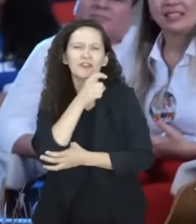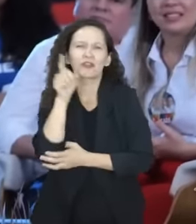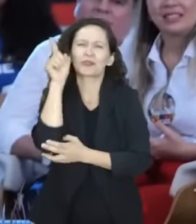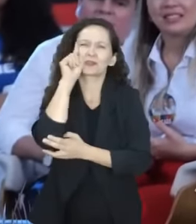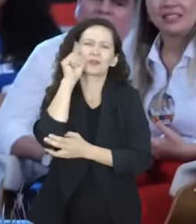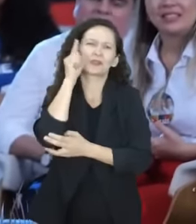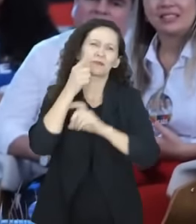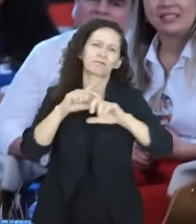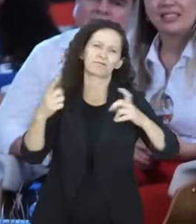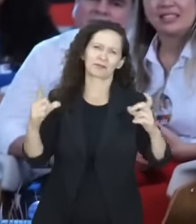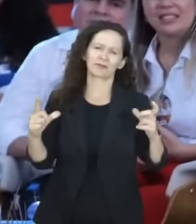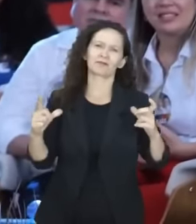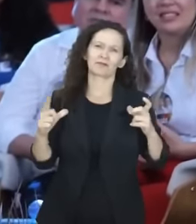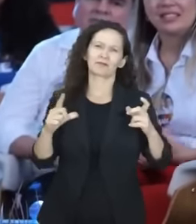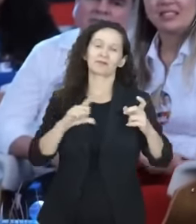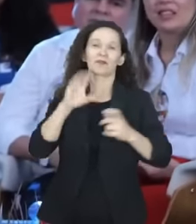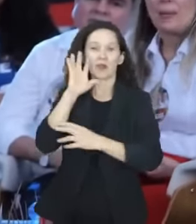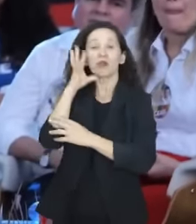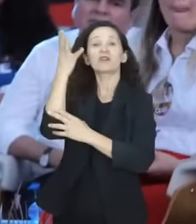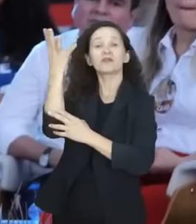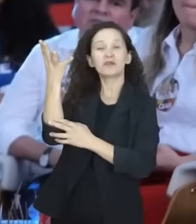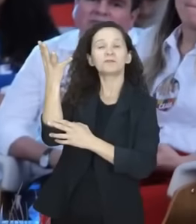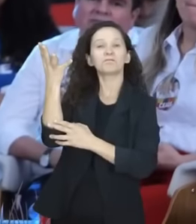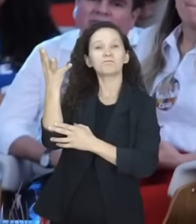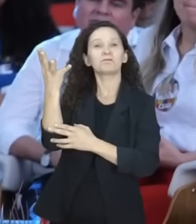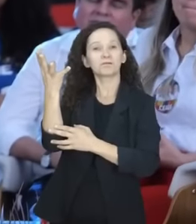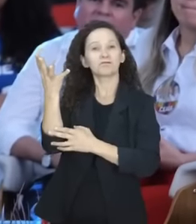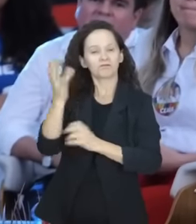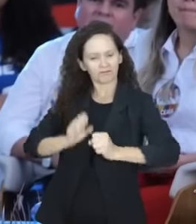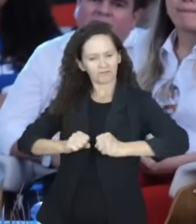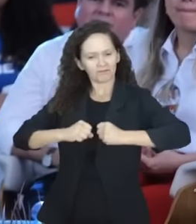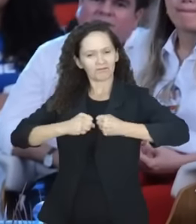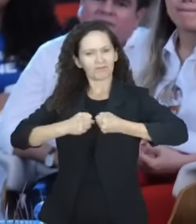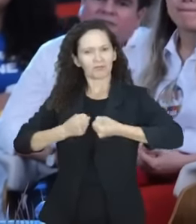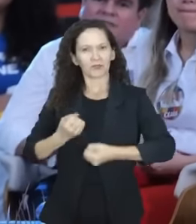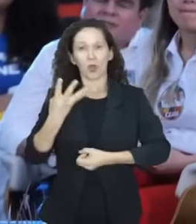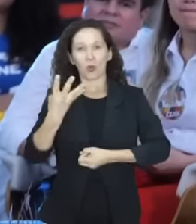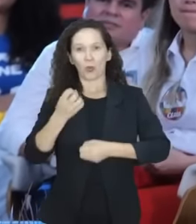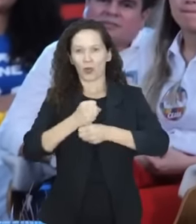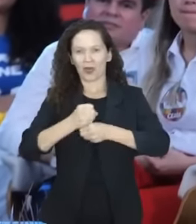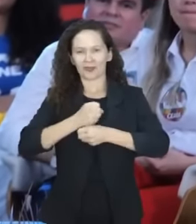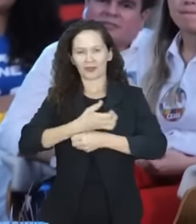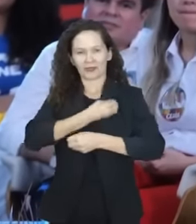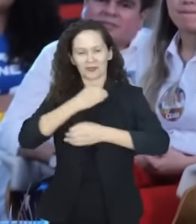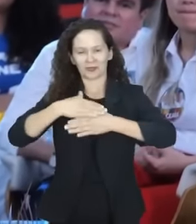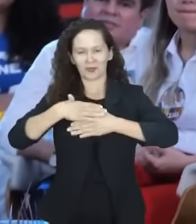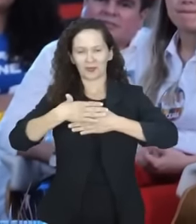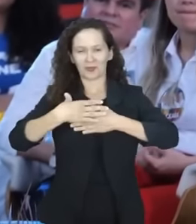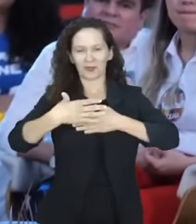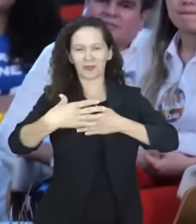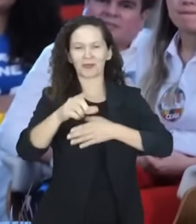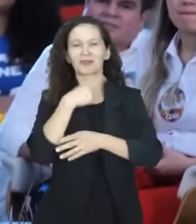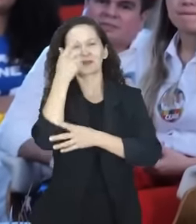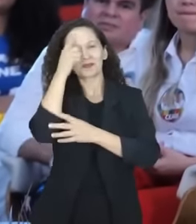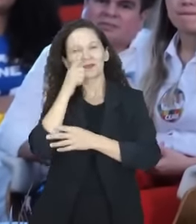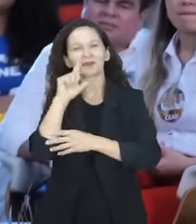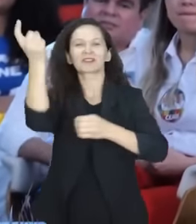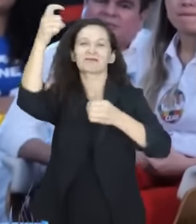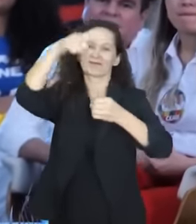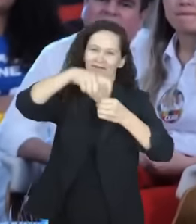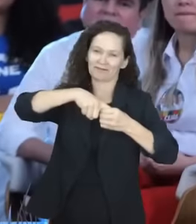resolvi dedicar 4 anos da minha vida para que a gente possa voltar a fazer